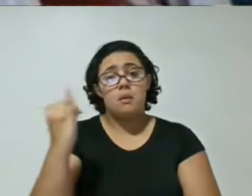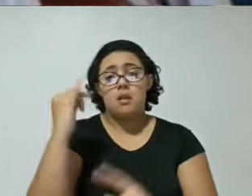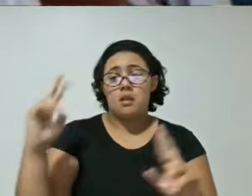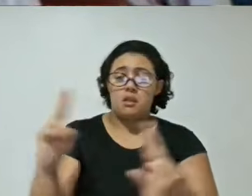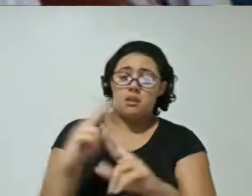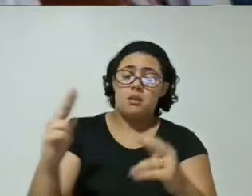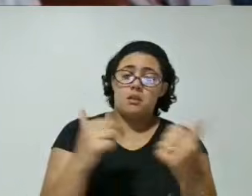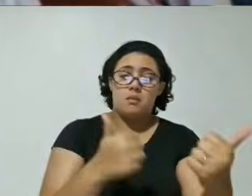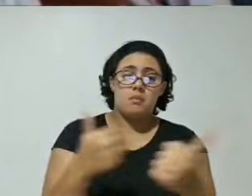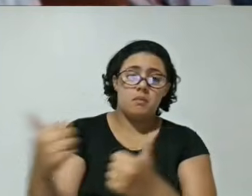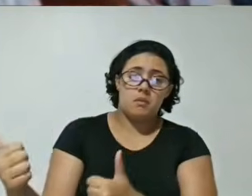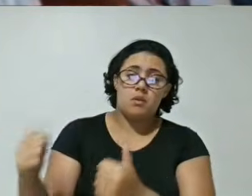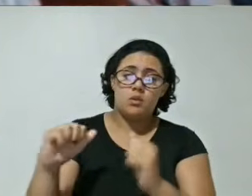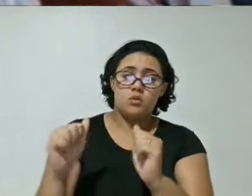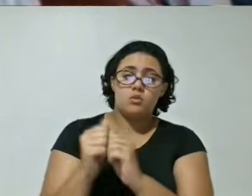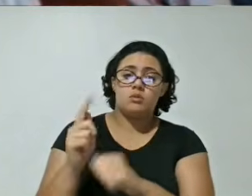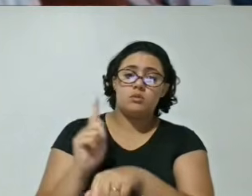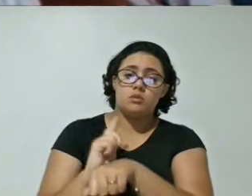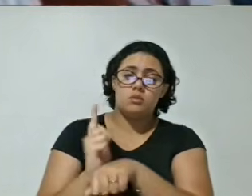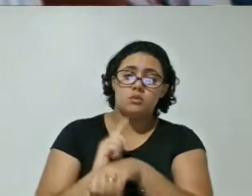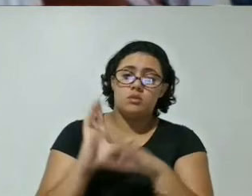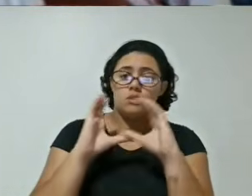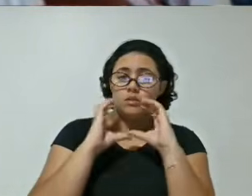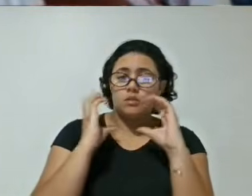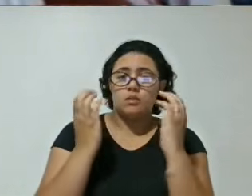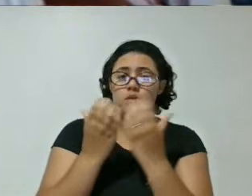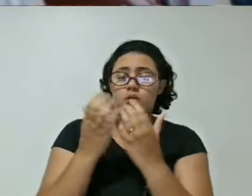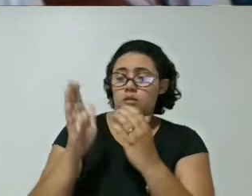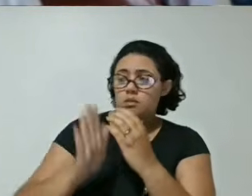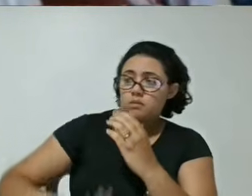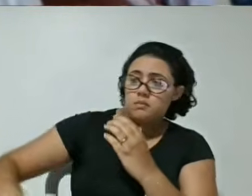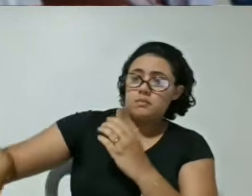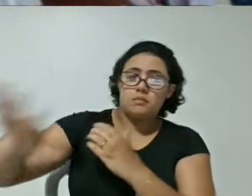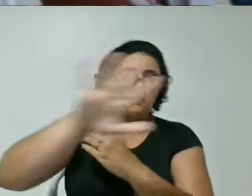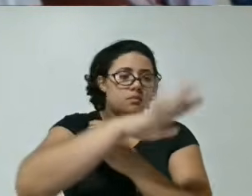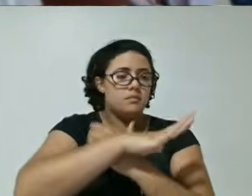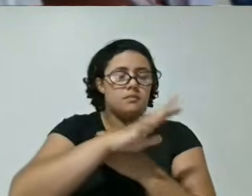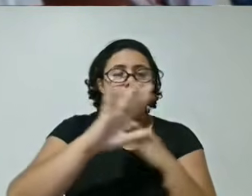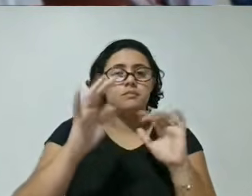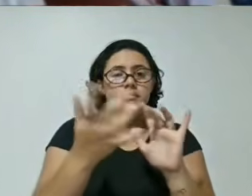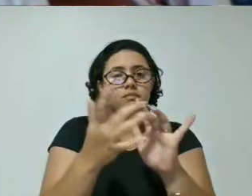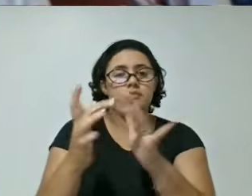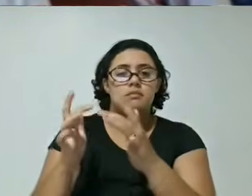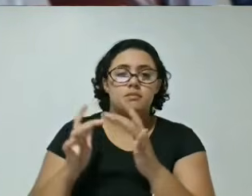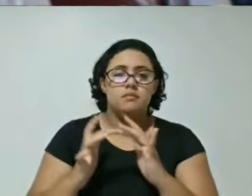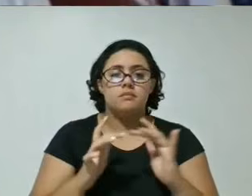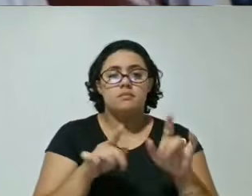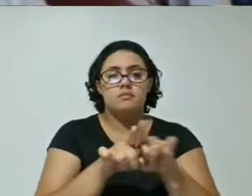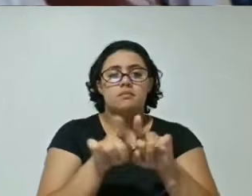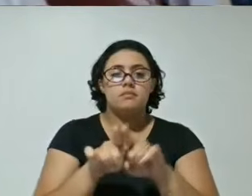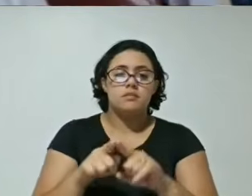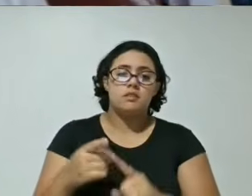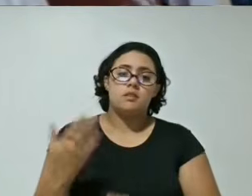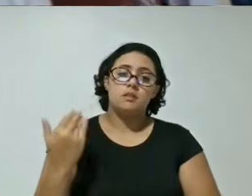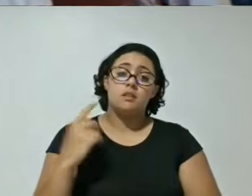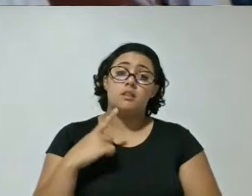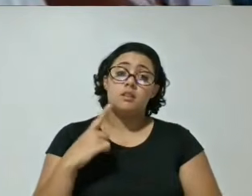um gestor e a comunidade em torno do equipamento, né? Exatamente. E eu já tinha também, Grace, uma